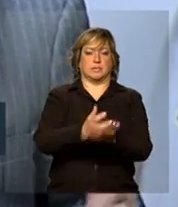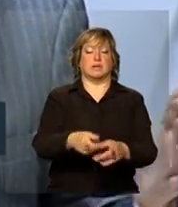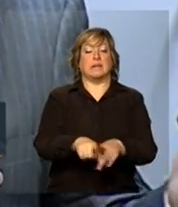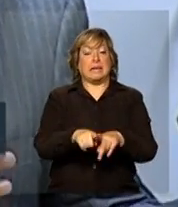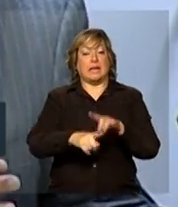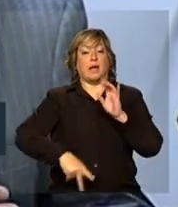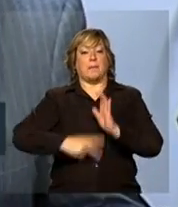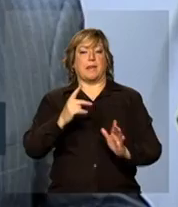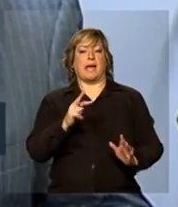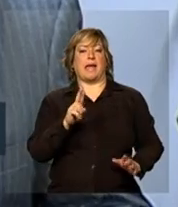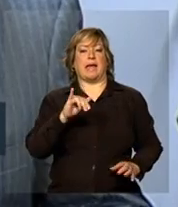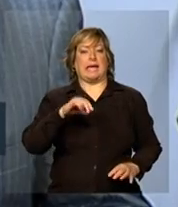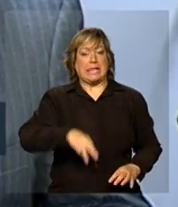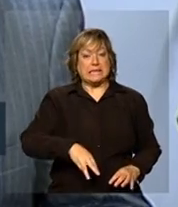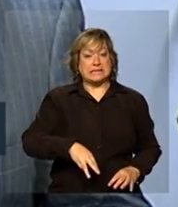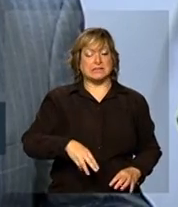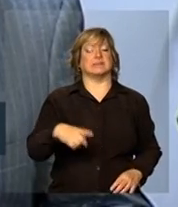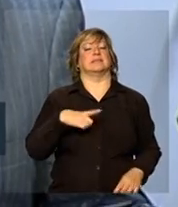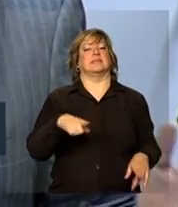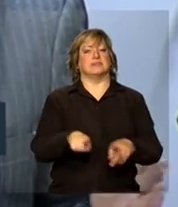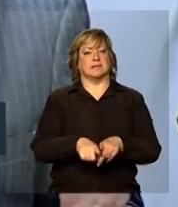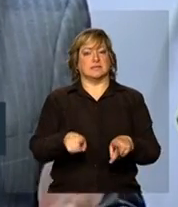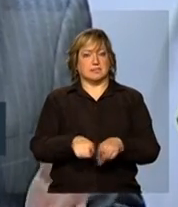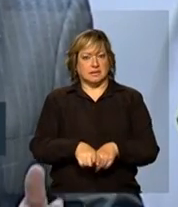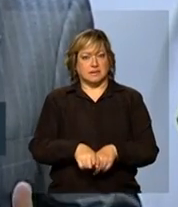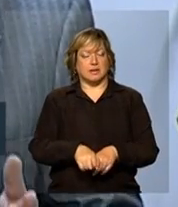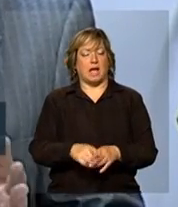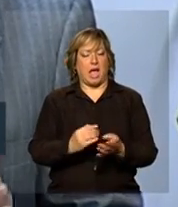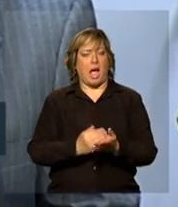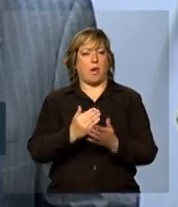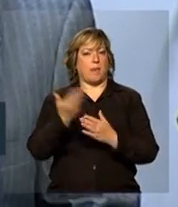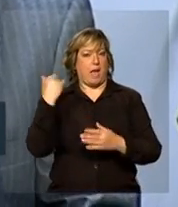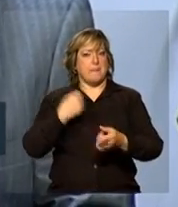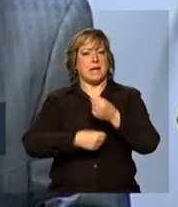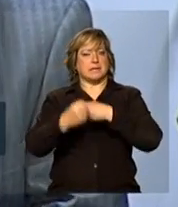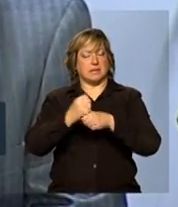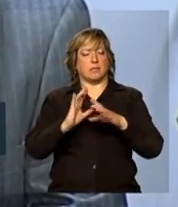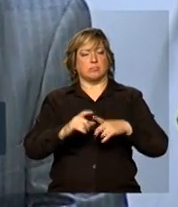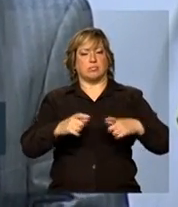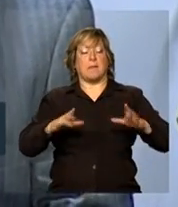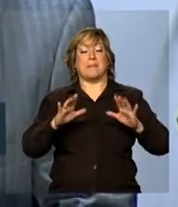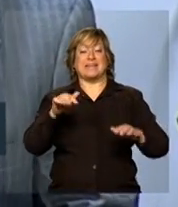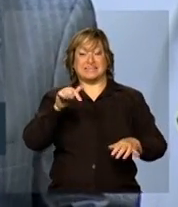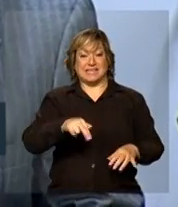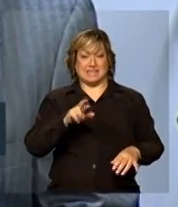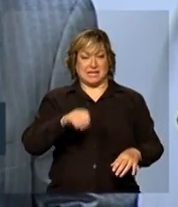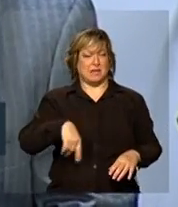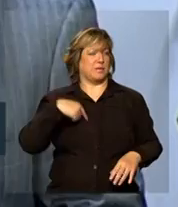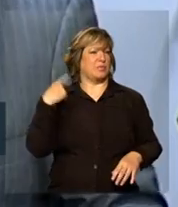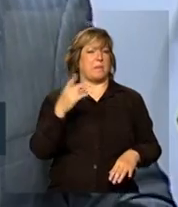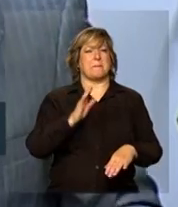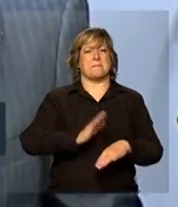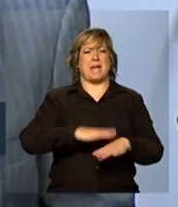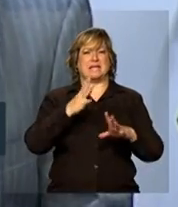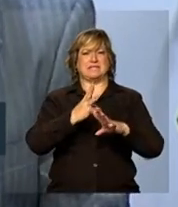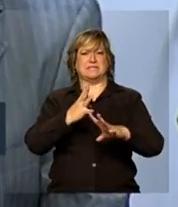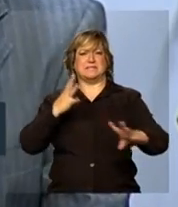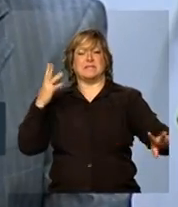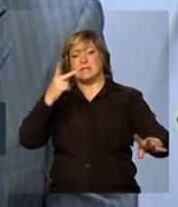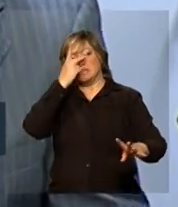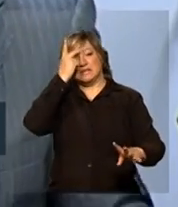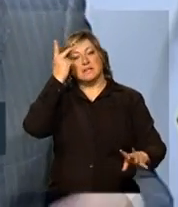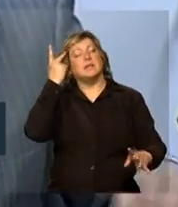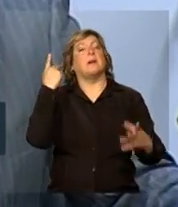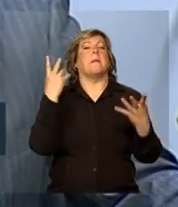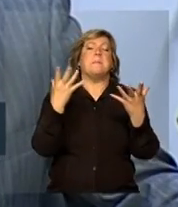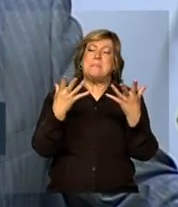que já vinha tendo um aumento importante no ano passado, mas por ser aquele que tem a maior fila, nós queremos intensificar a